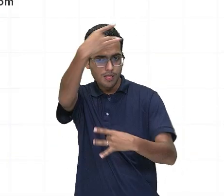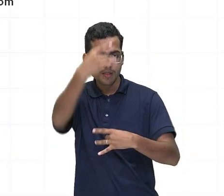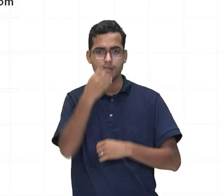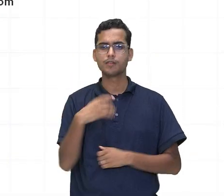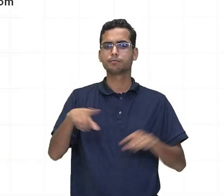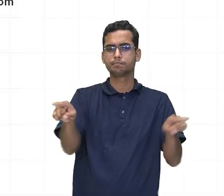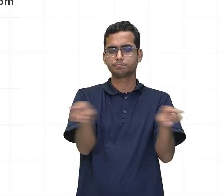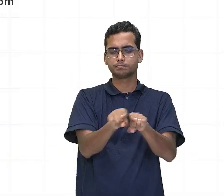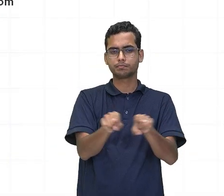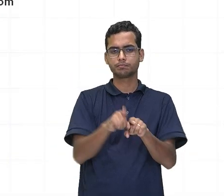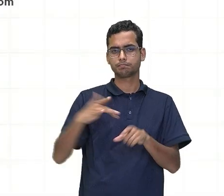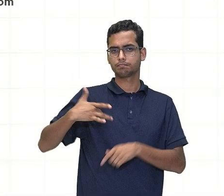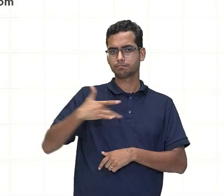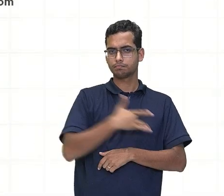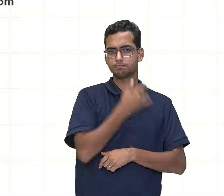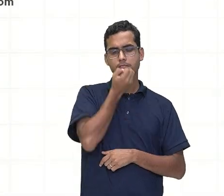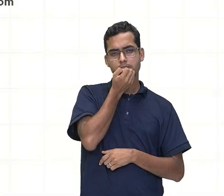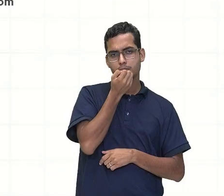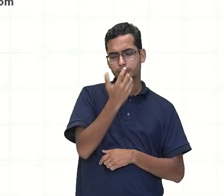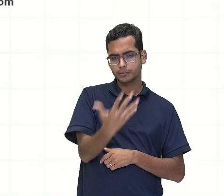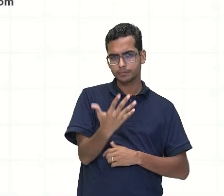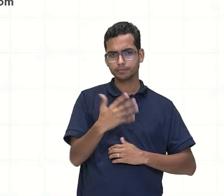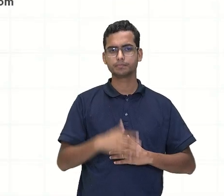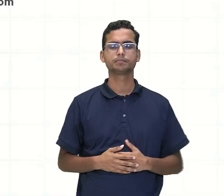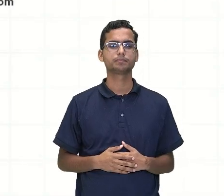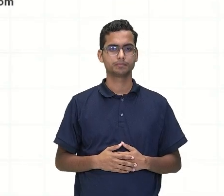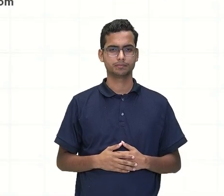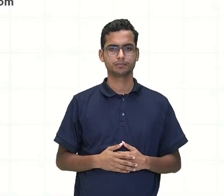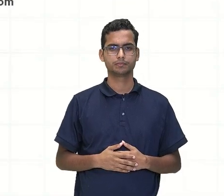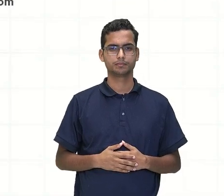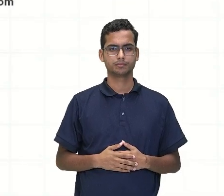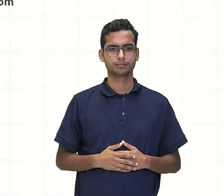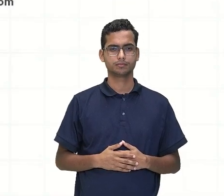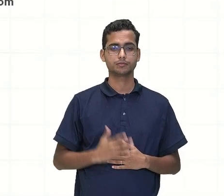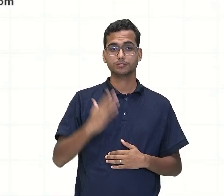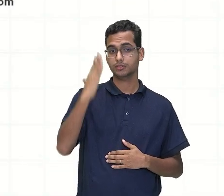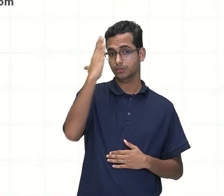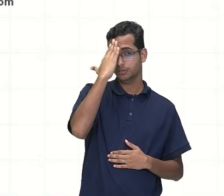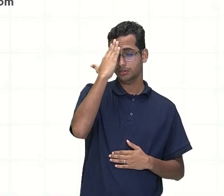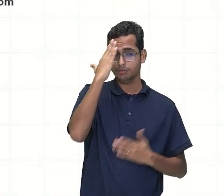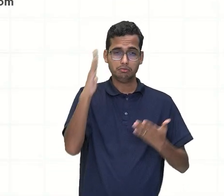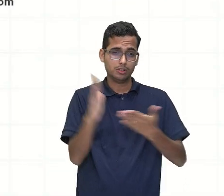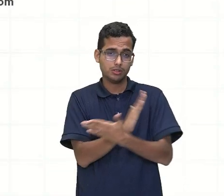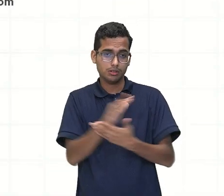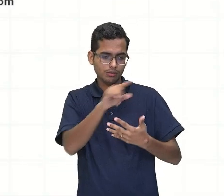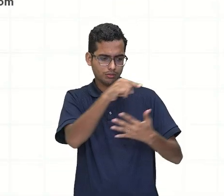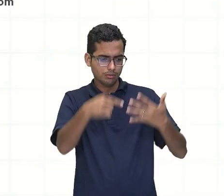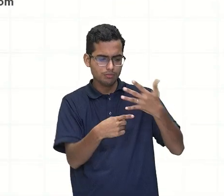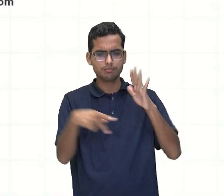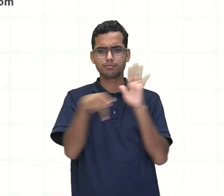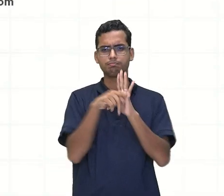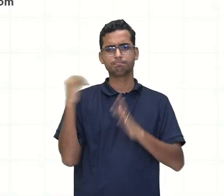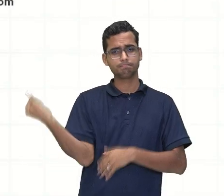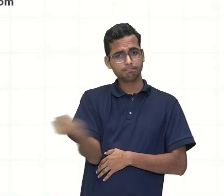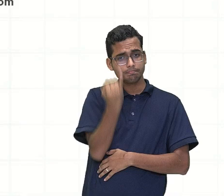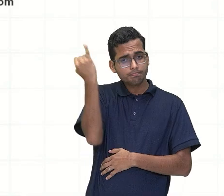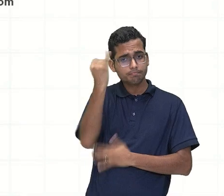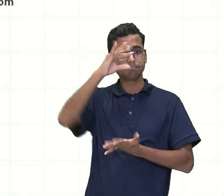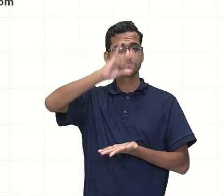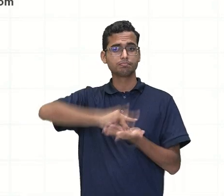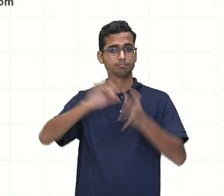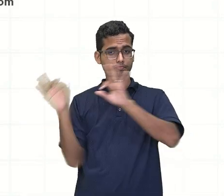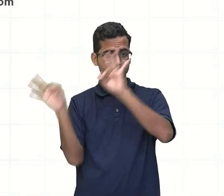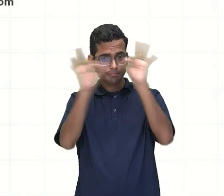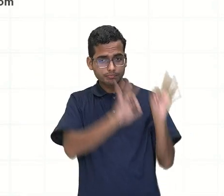Então vamos só diferenciar alguns pontos que são muito importantes para